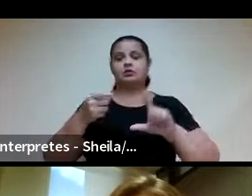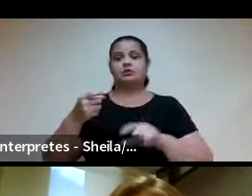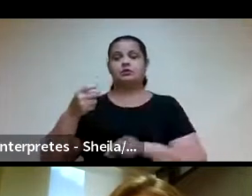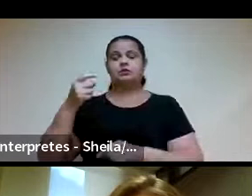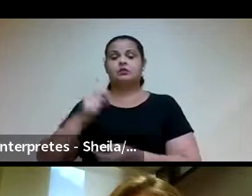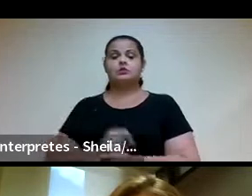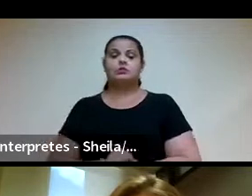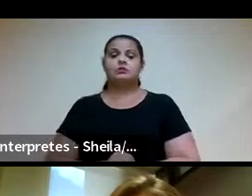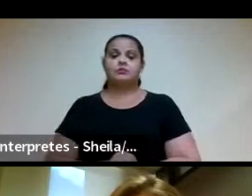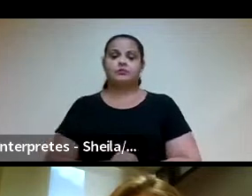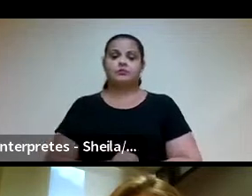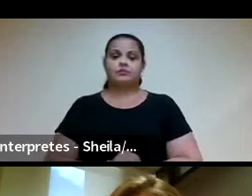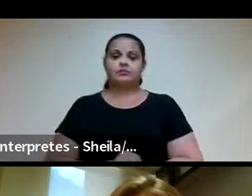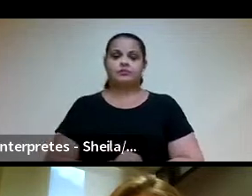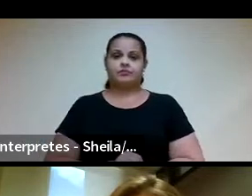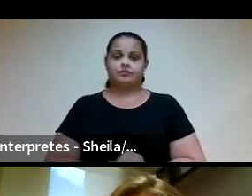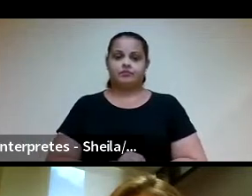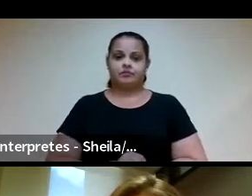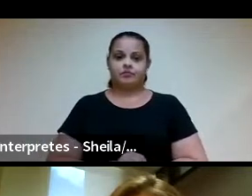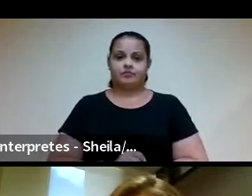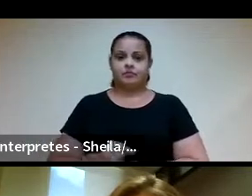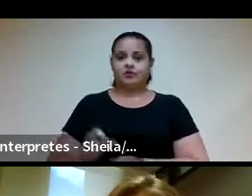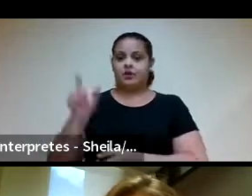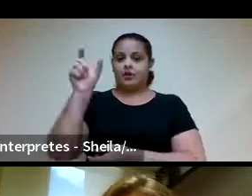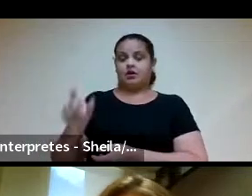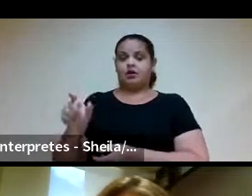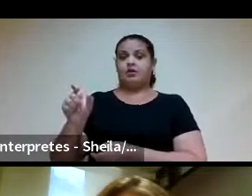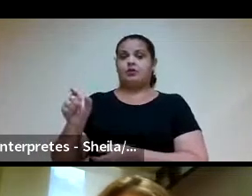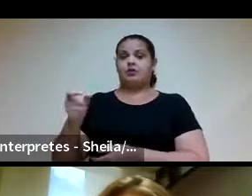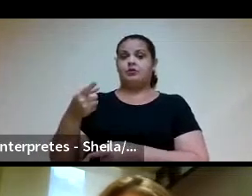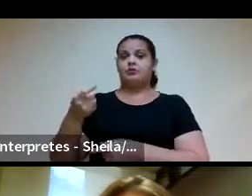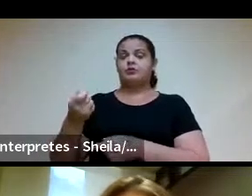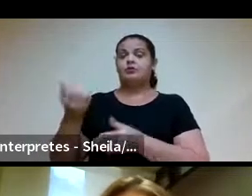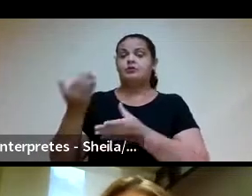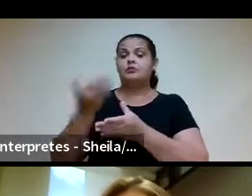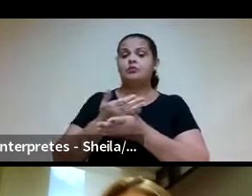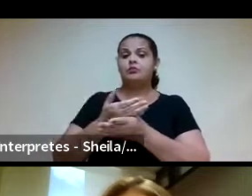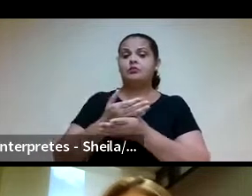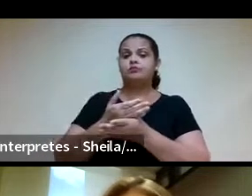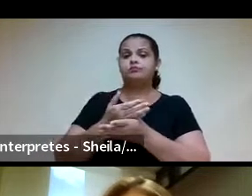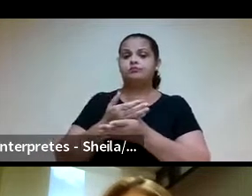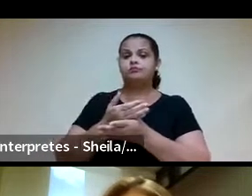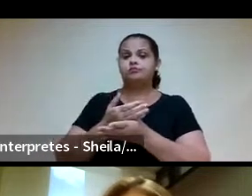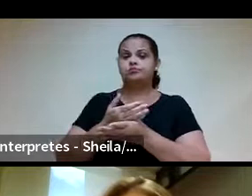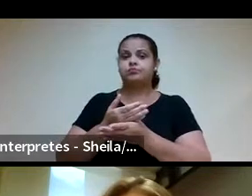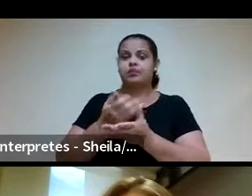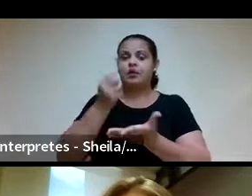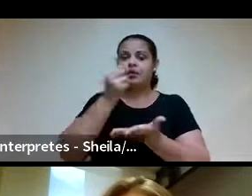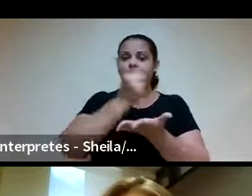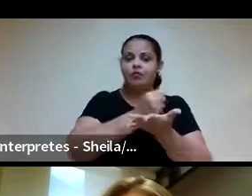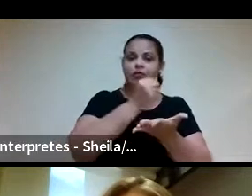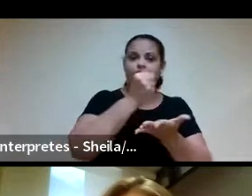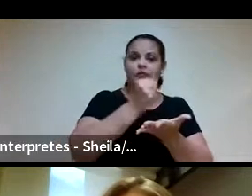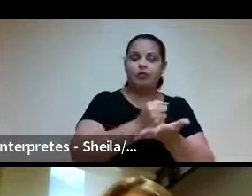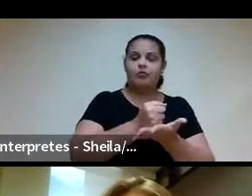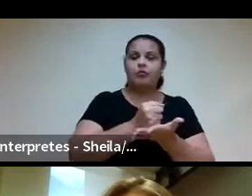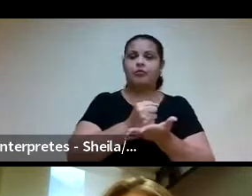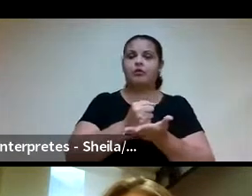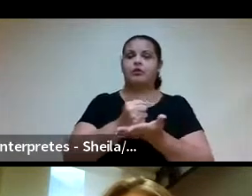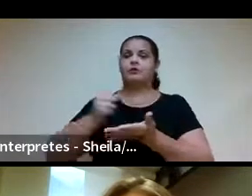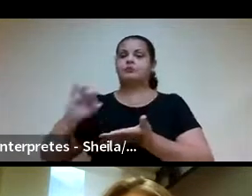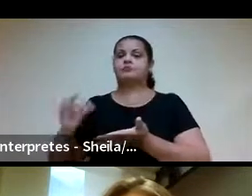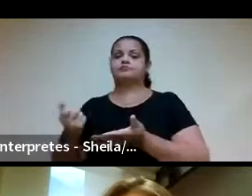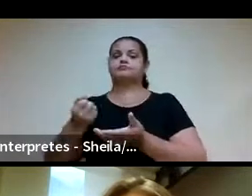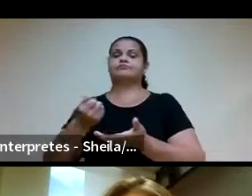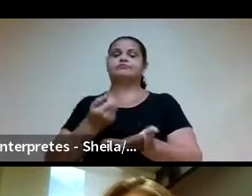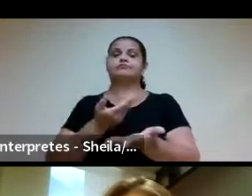10.611.836, onde os investigantes peticionaram nos autos, a fim de comprovar sua tentativa de realização de intimação